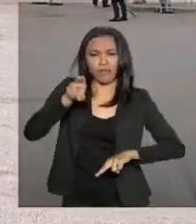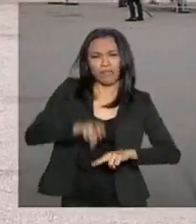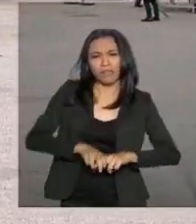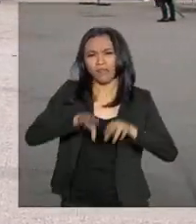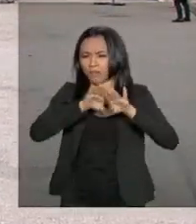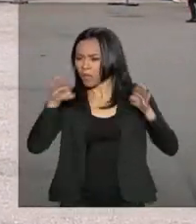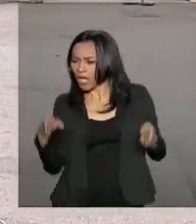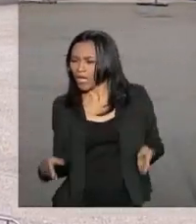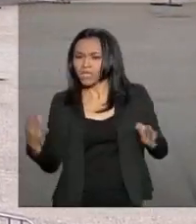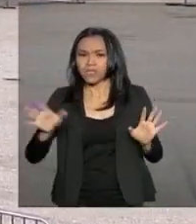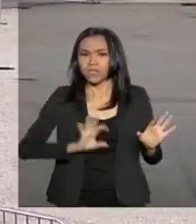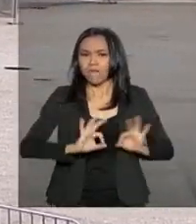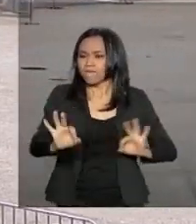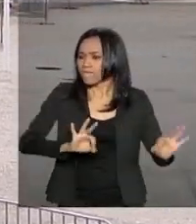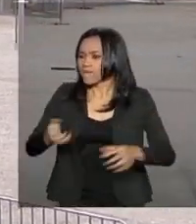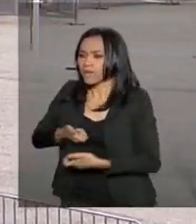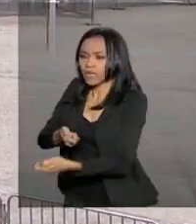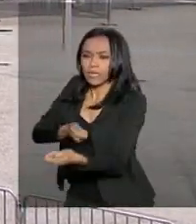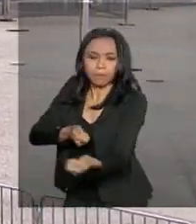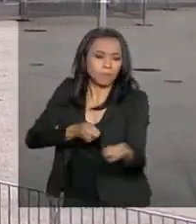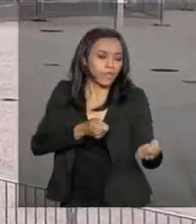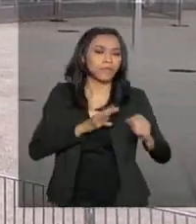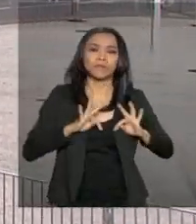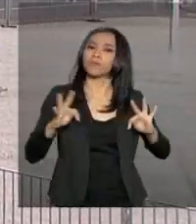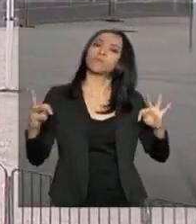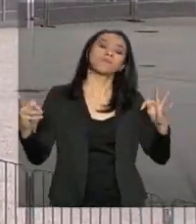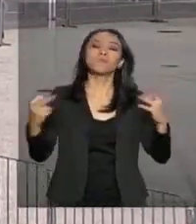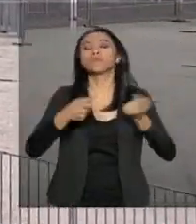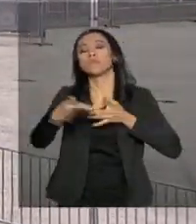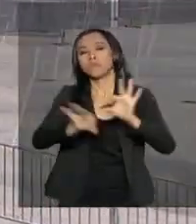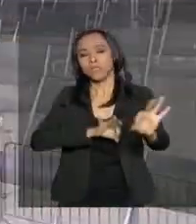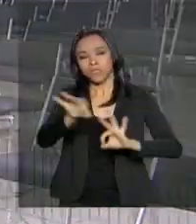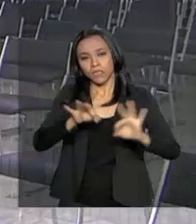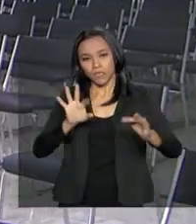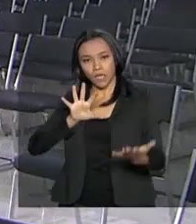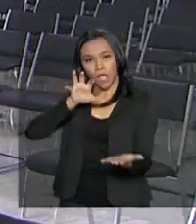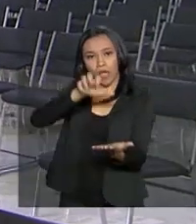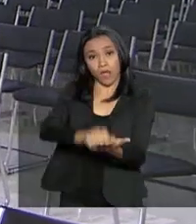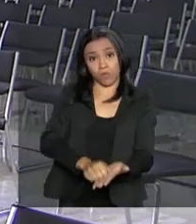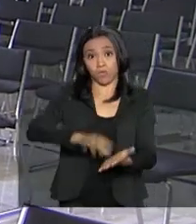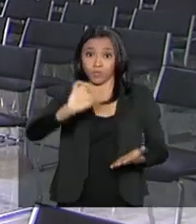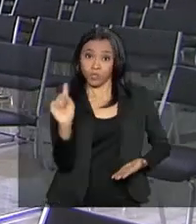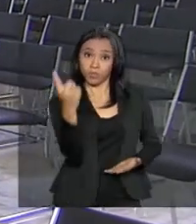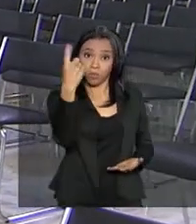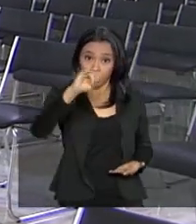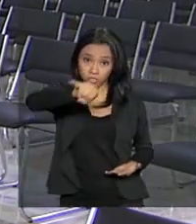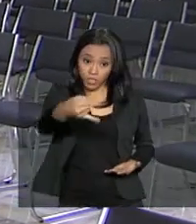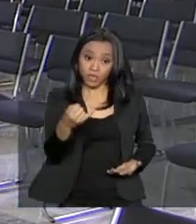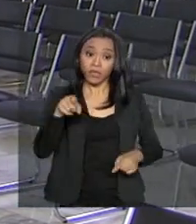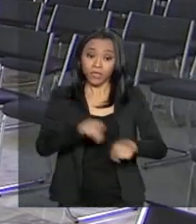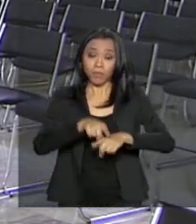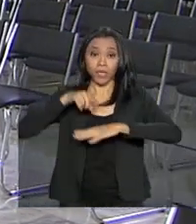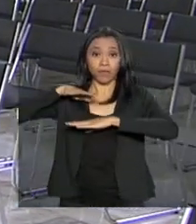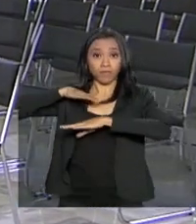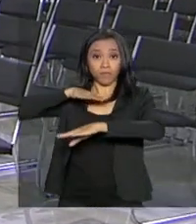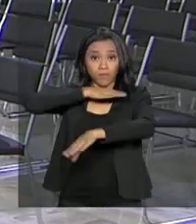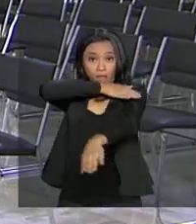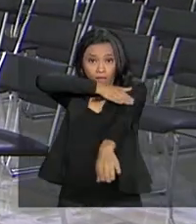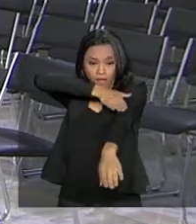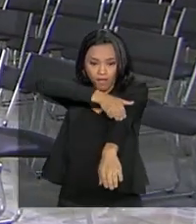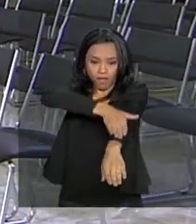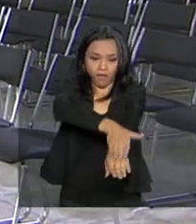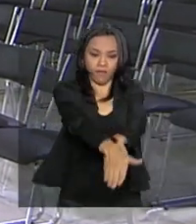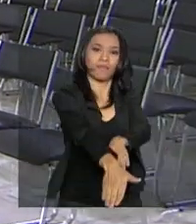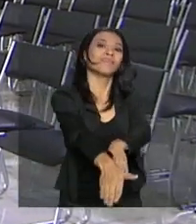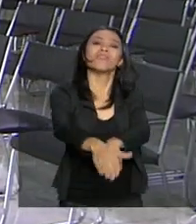a parte de limpeza tudo isso para organizar essa posse acontece dia 1º e mais cedo a rampa onde o presidente eleito jair bolsonaro